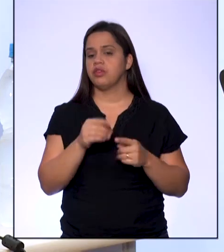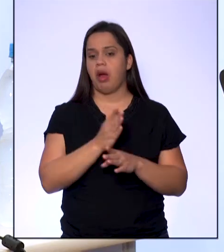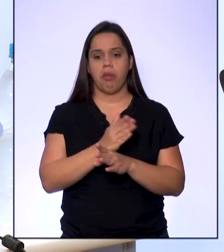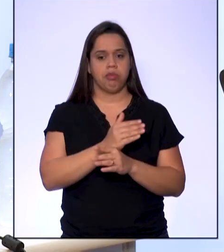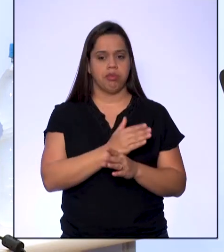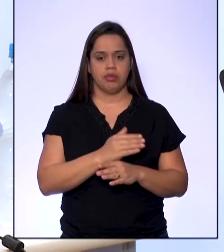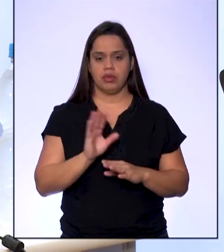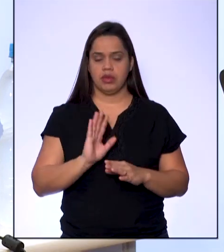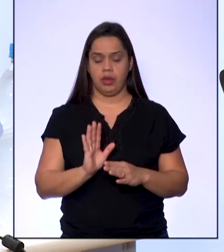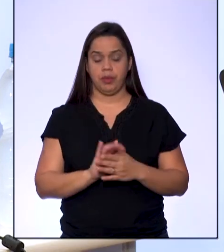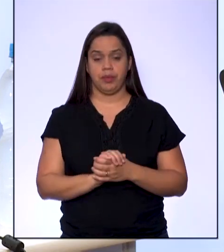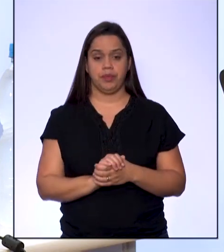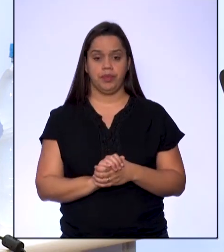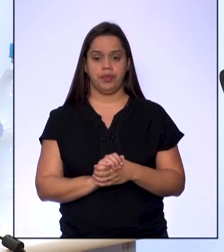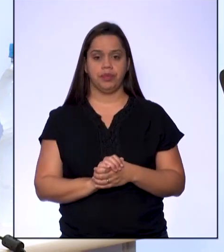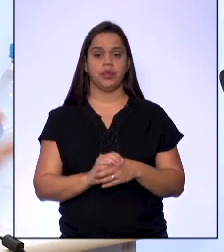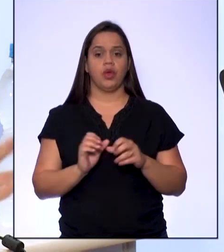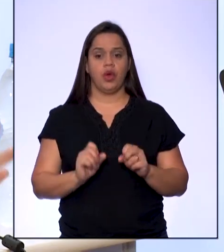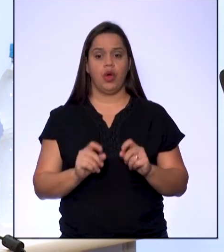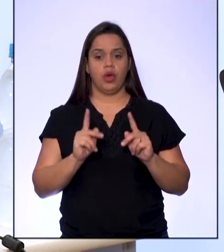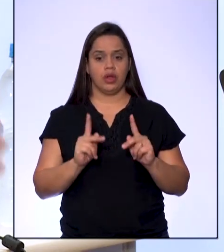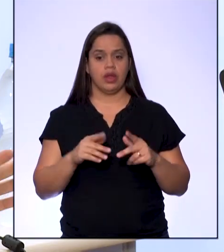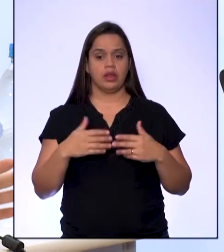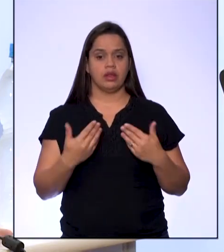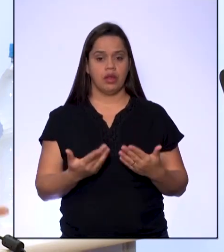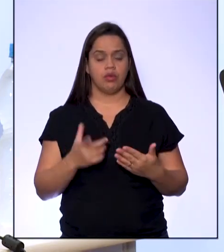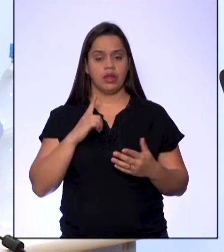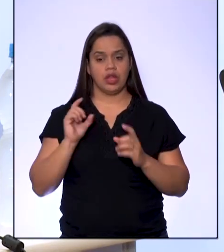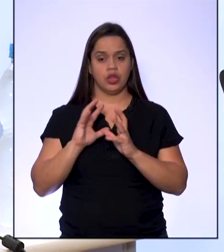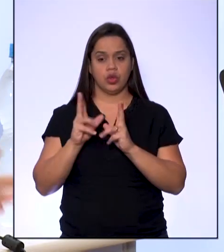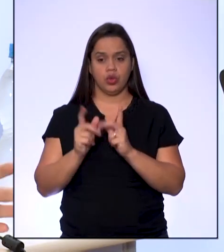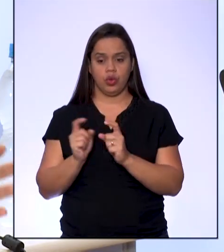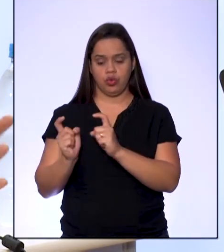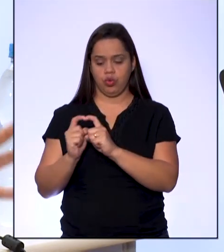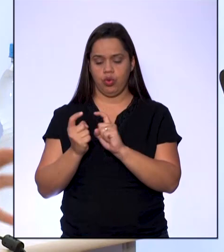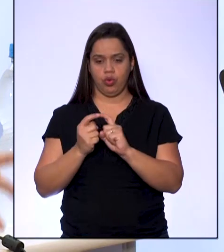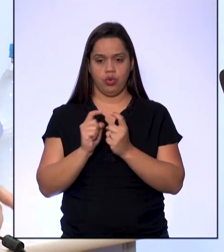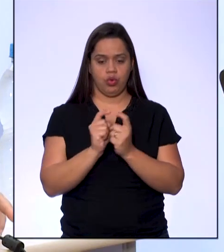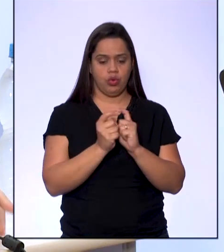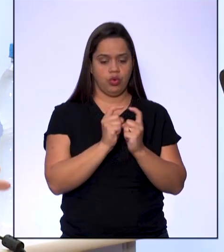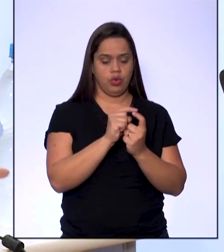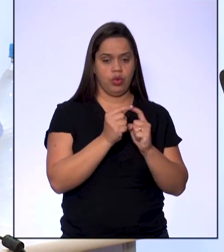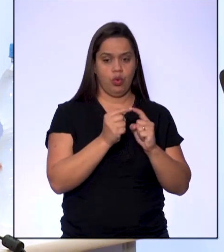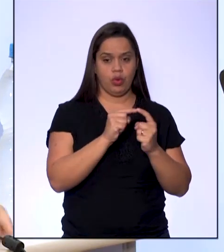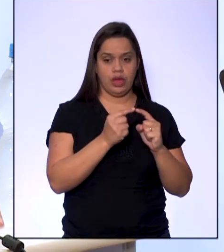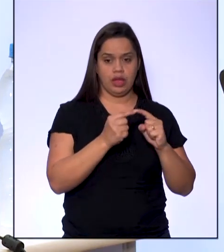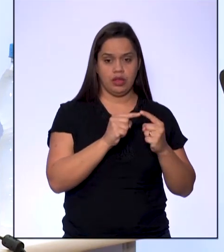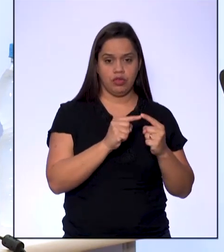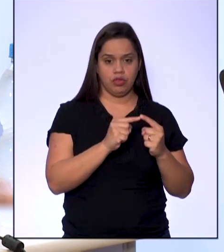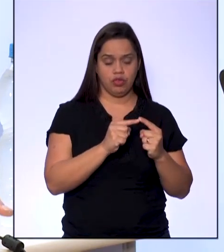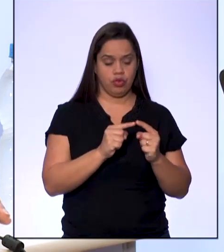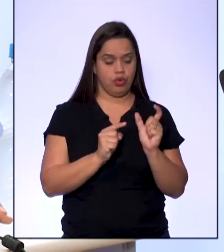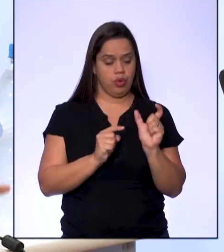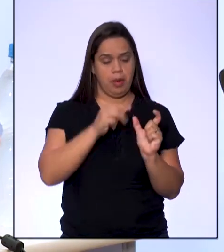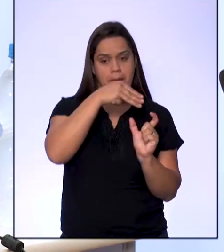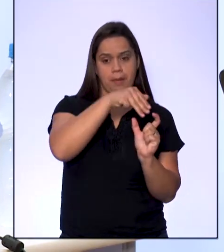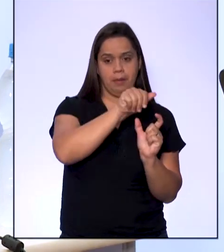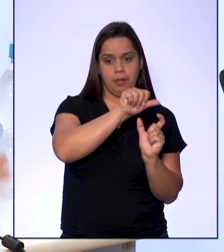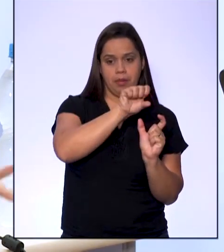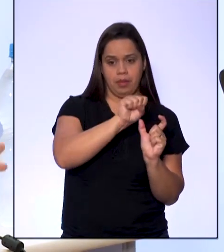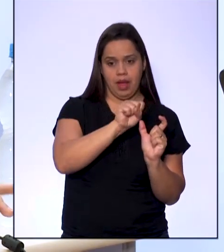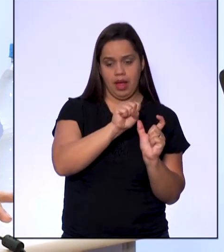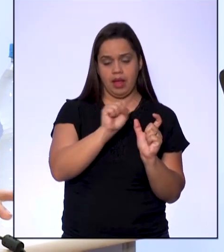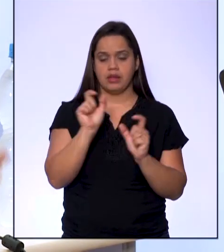perdidos. Muito bem. E aí nós temos os nossos conectivos. Eu tenho o conectivo que está ligando, certo? O mas e o pois.